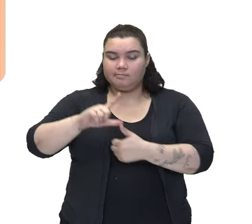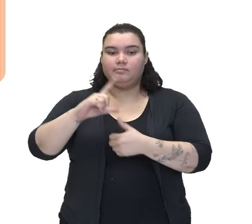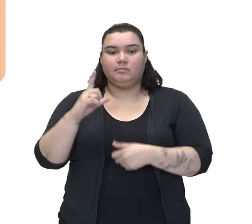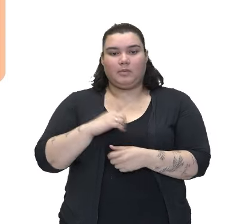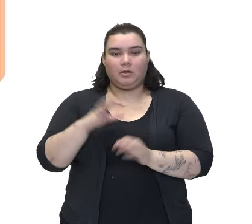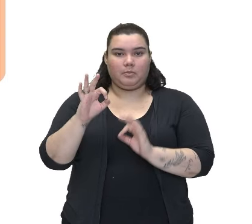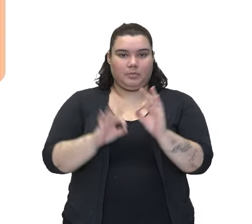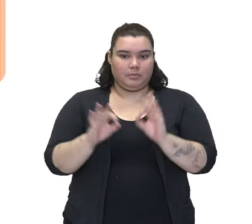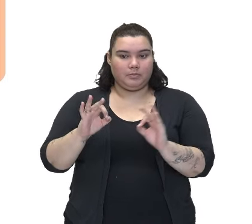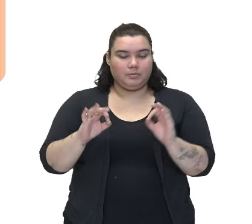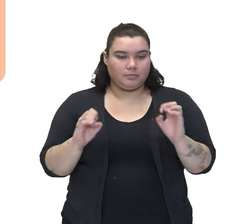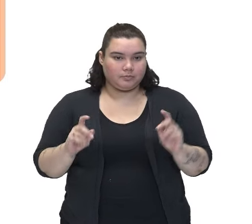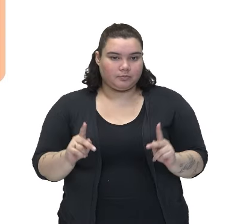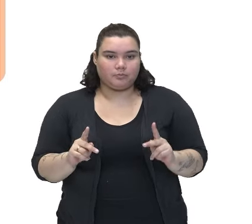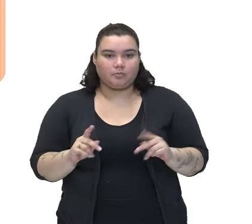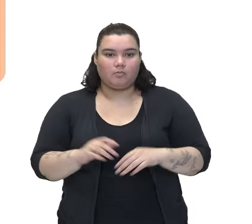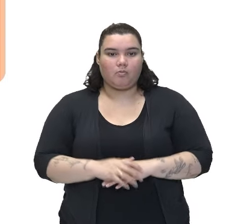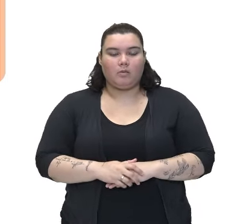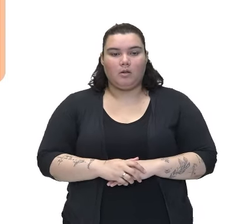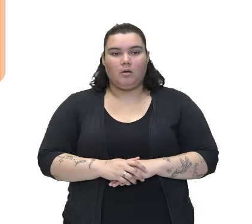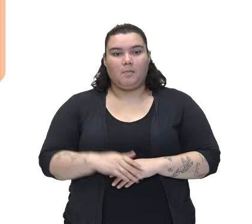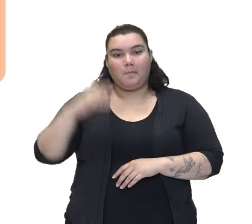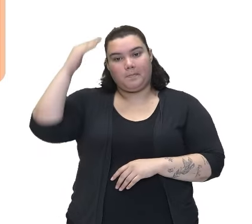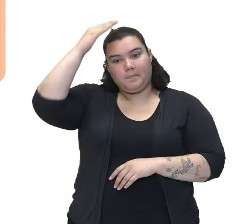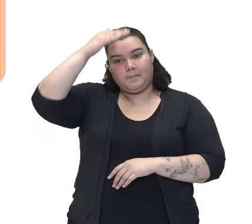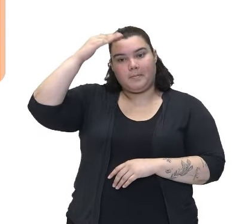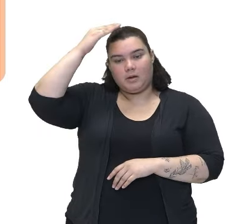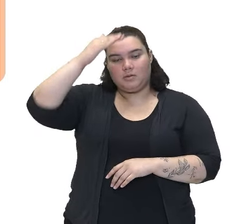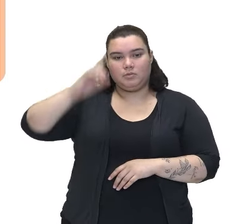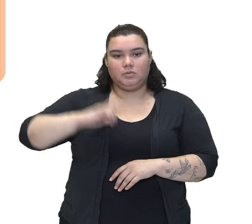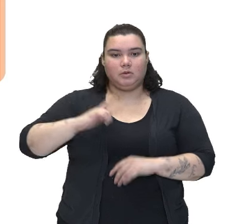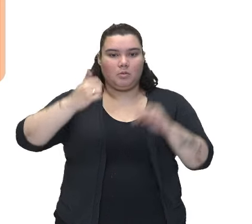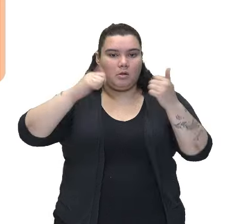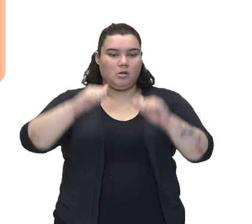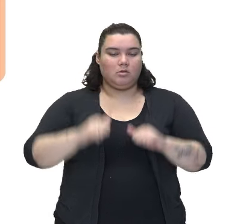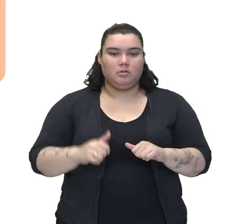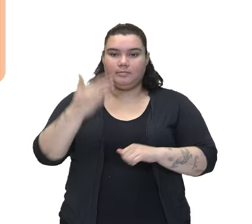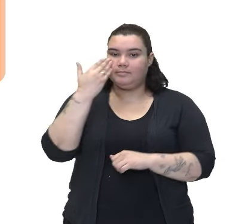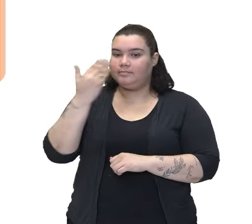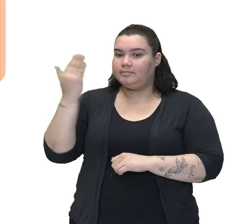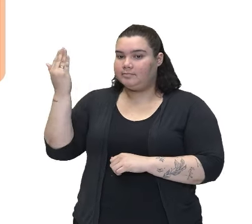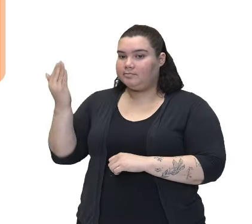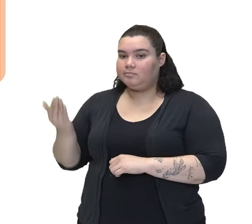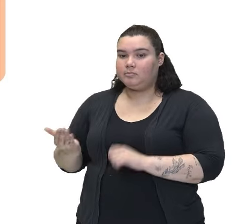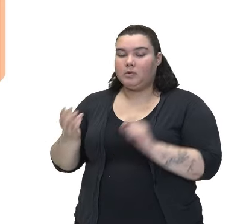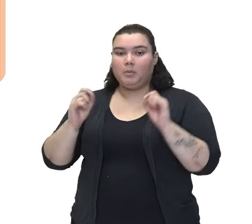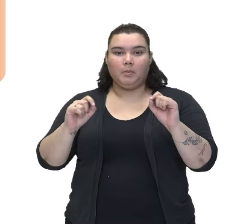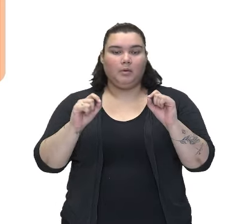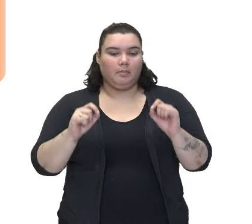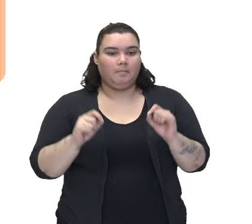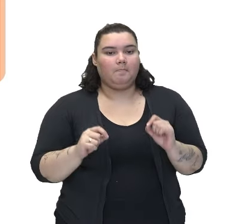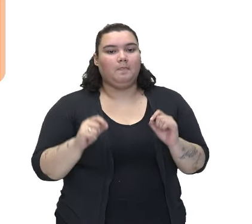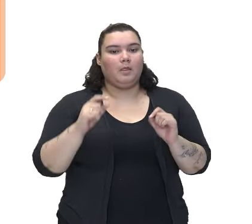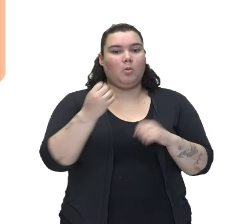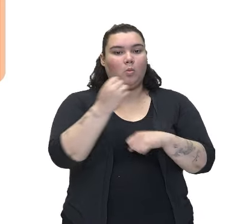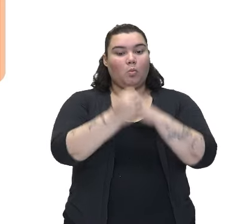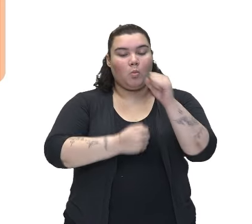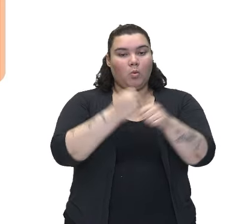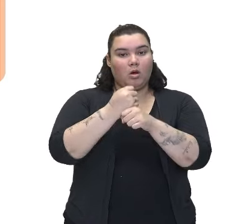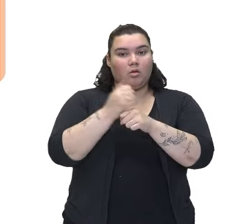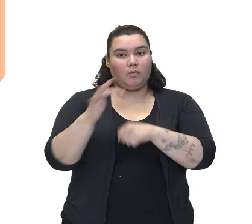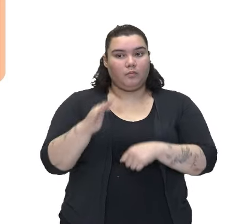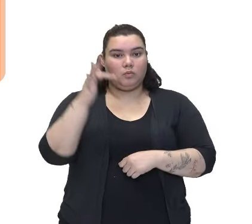processo, ok? Agora, o México, como a gente observa através aí dessa análise, essa projeção aí para o ano de 2028,